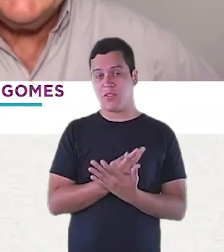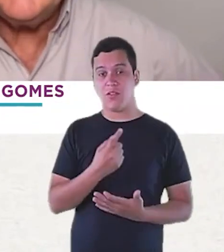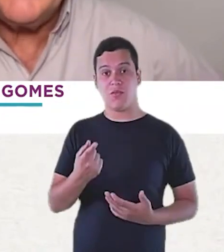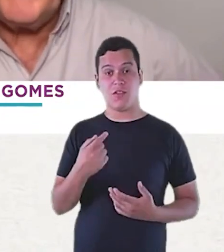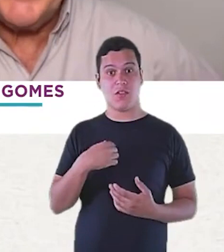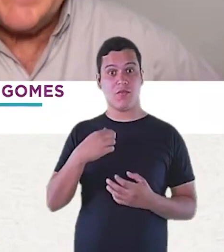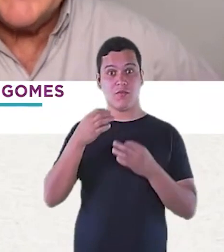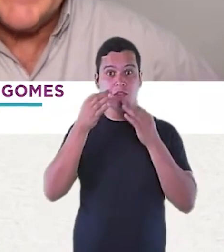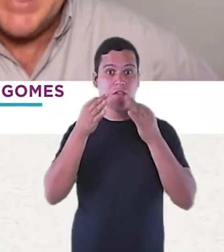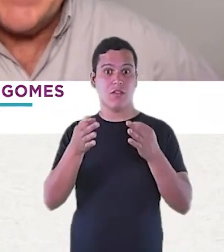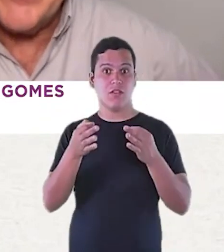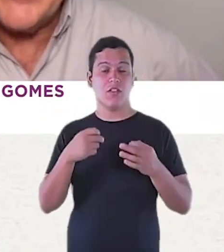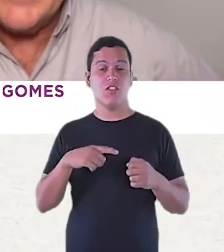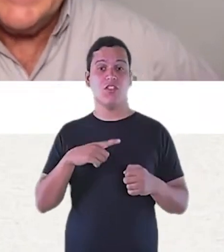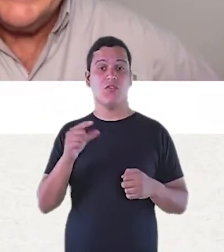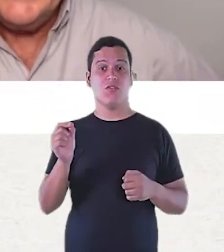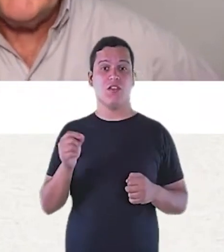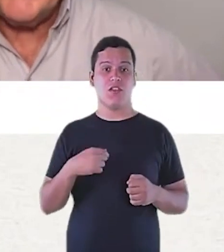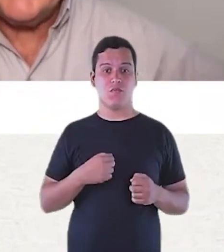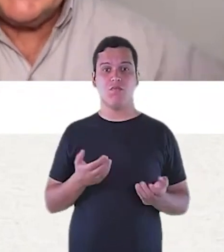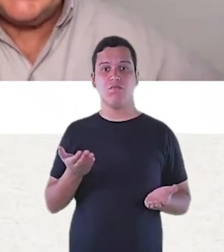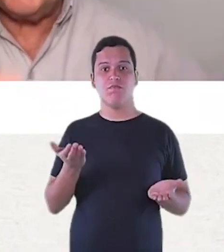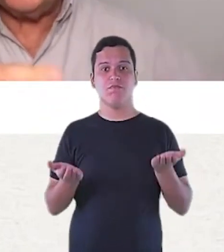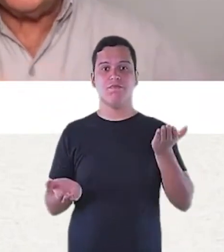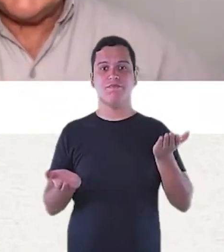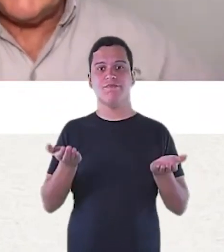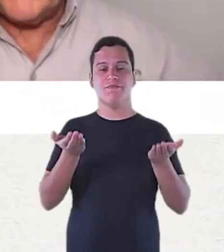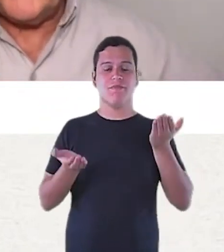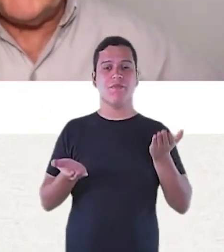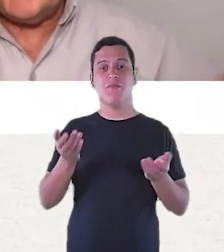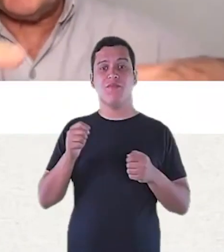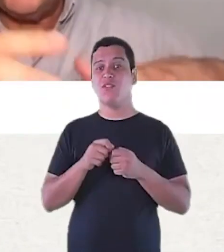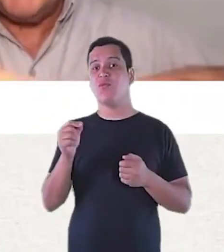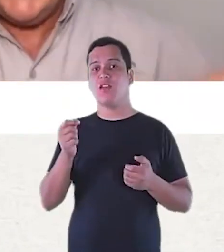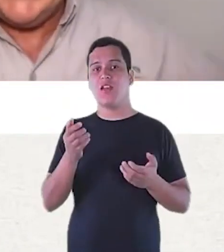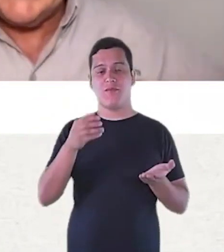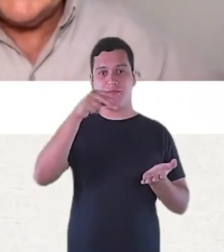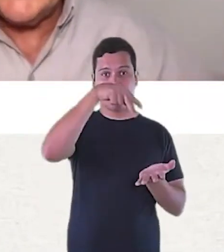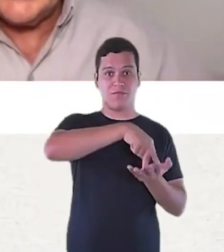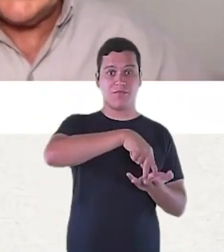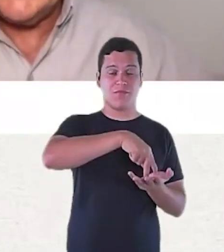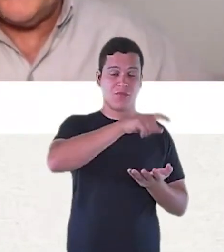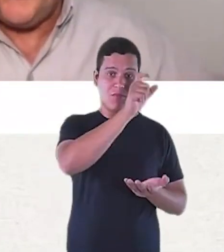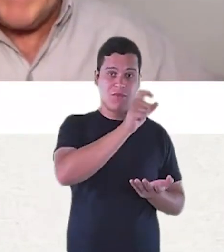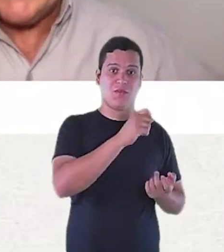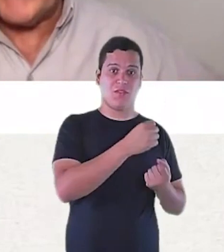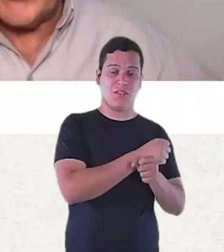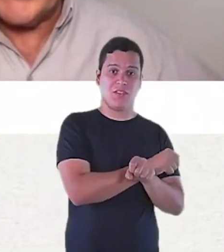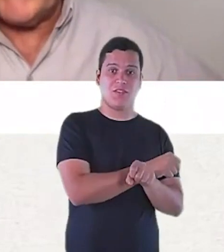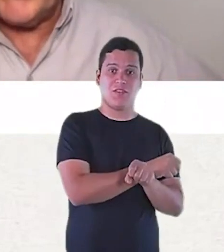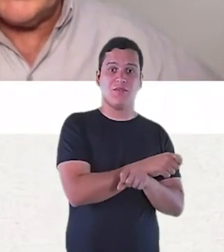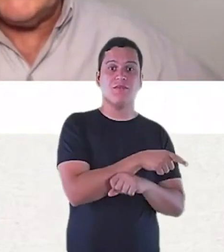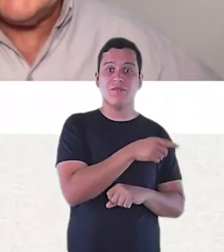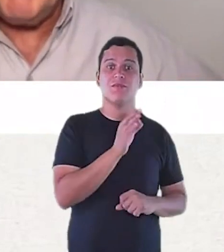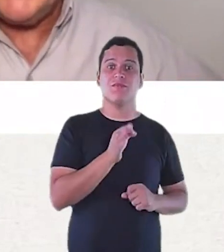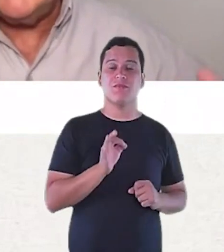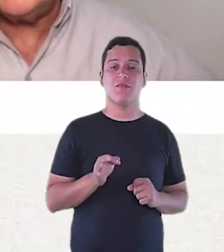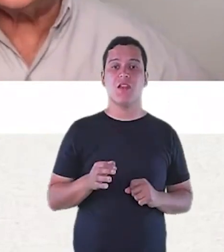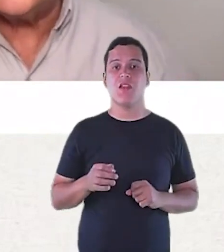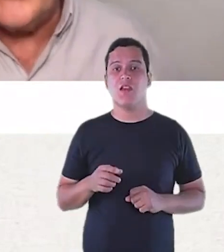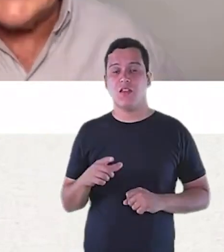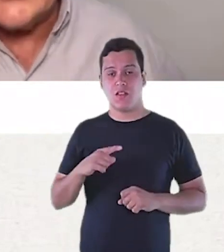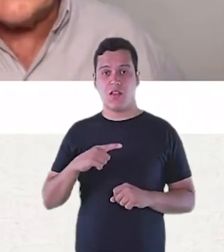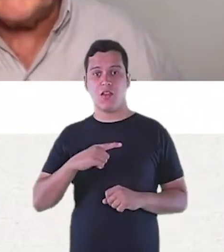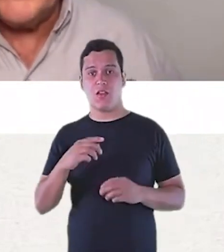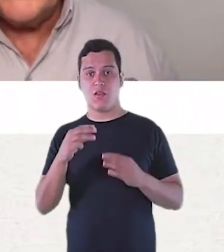é uma balança de pesar escravos, né? Você tem lá no Museu de Artes e Ofícios toda uma ala destinada ao comércio do Brasil colonial e tem